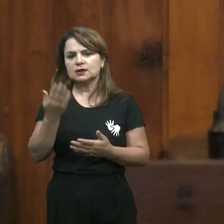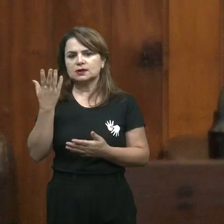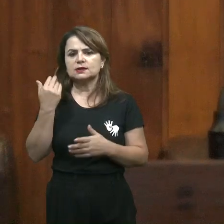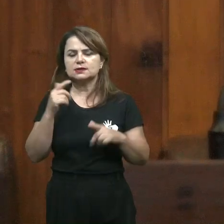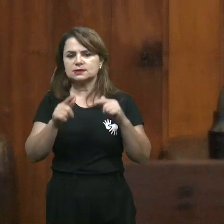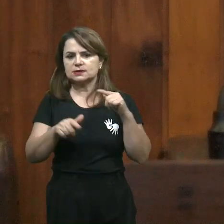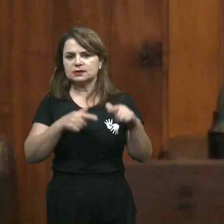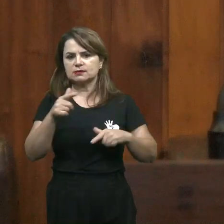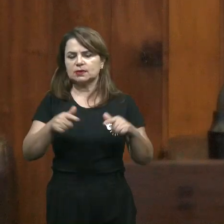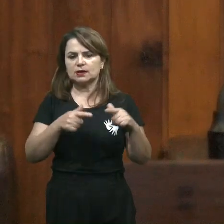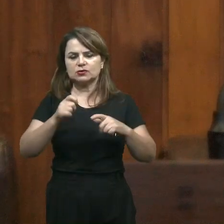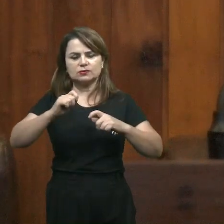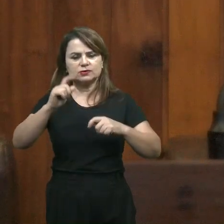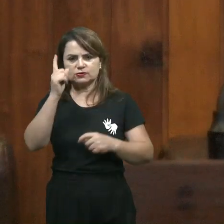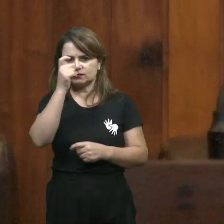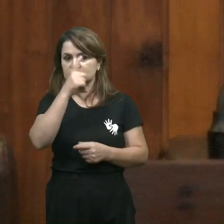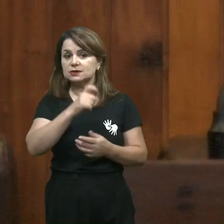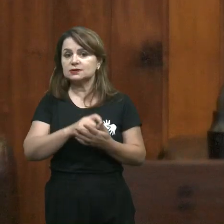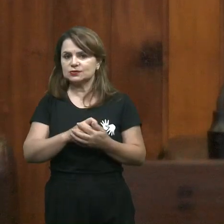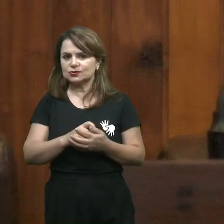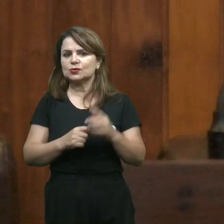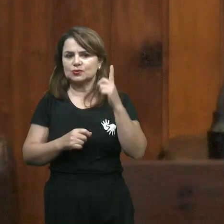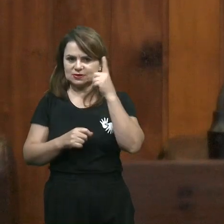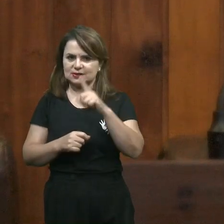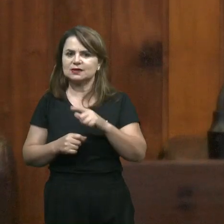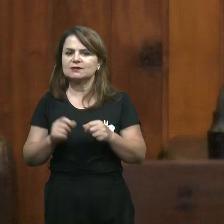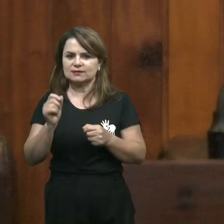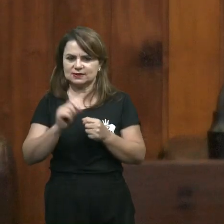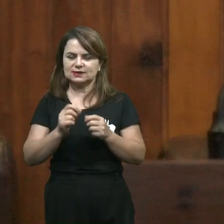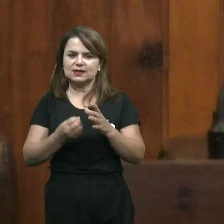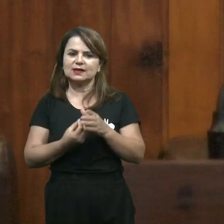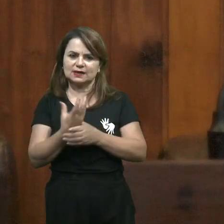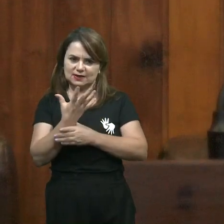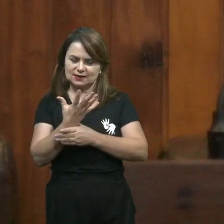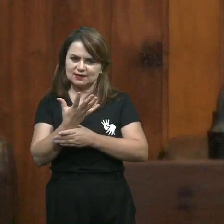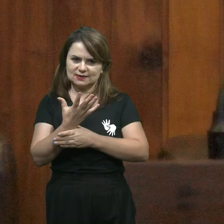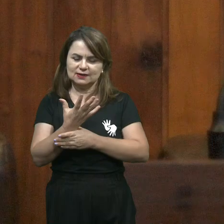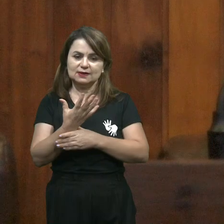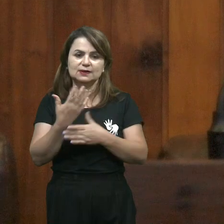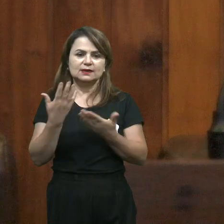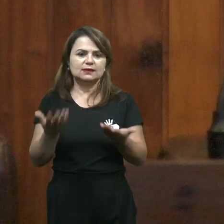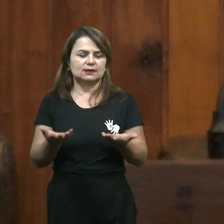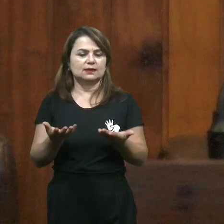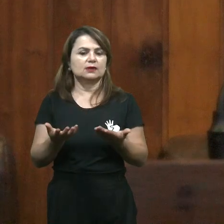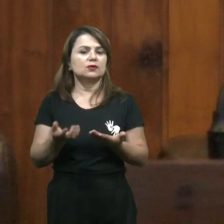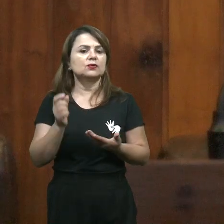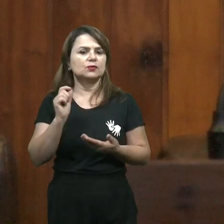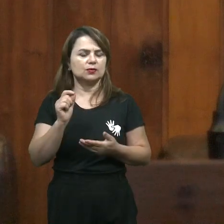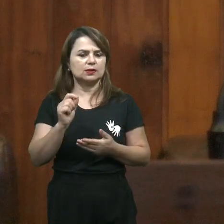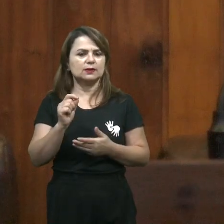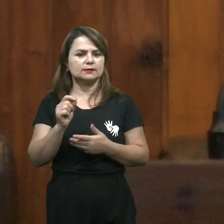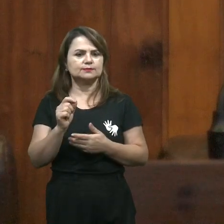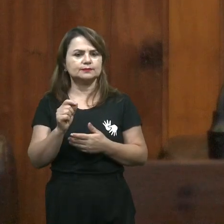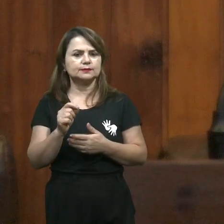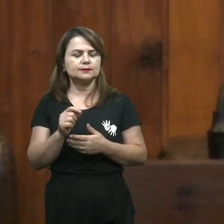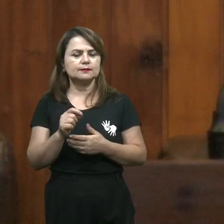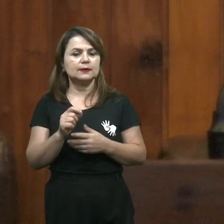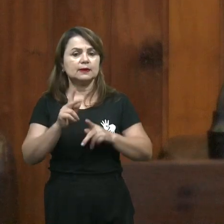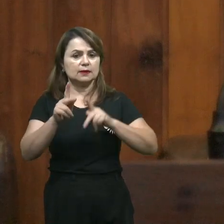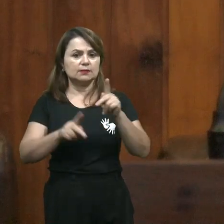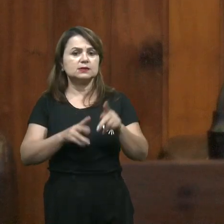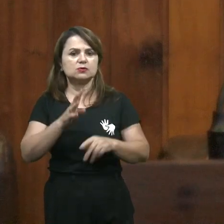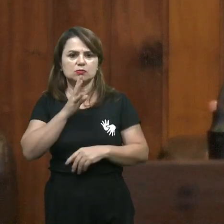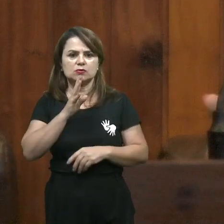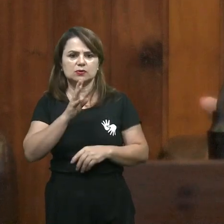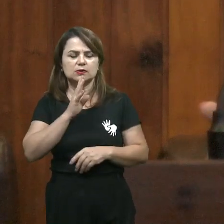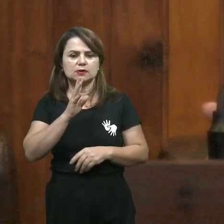um trabalho árduo para ser criada. E é assim que as coisas normalmente acontecem. Quem conhece,